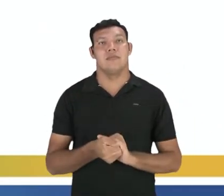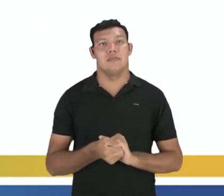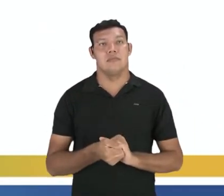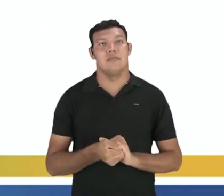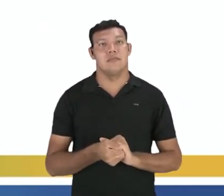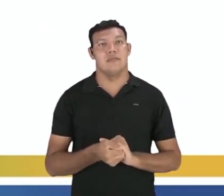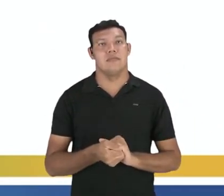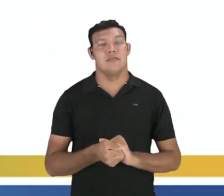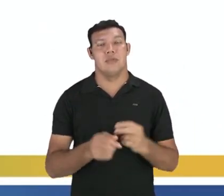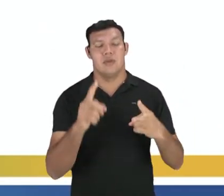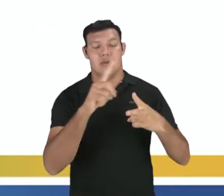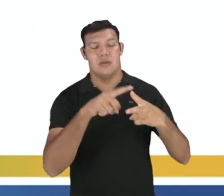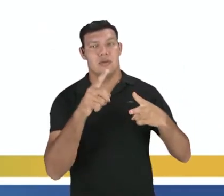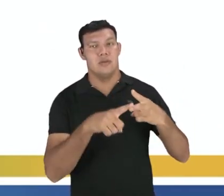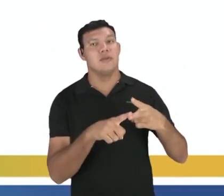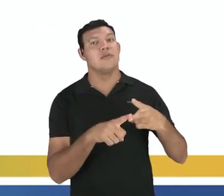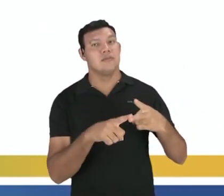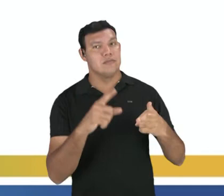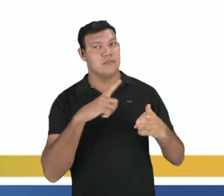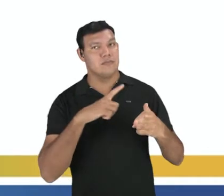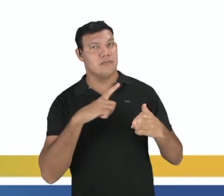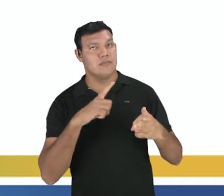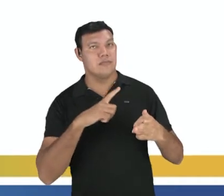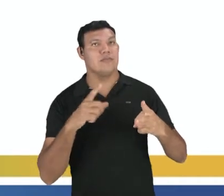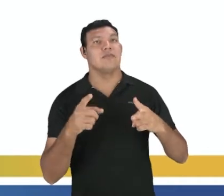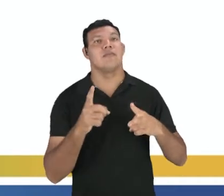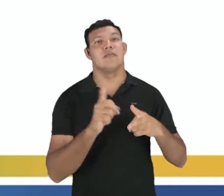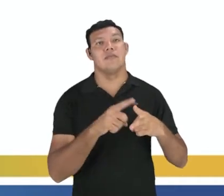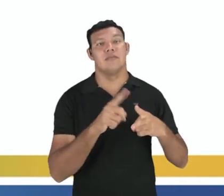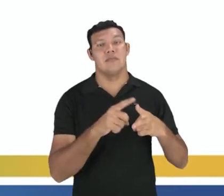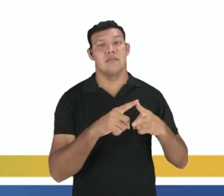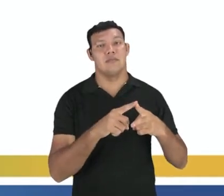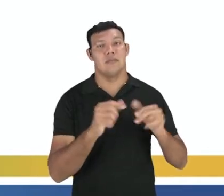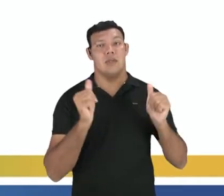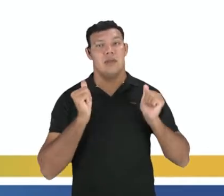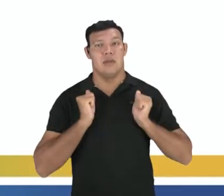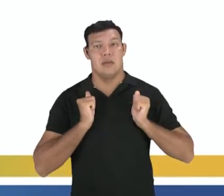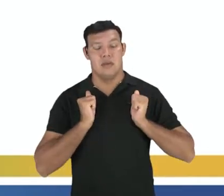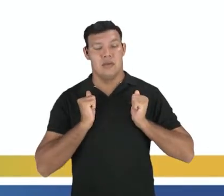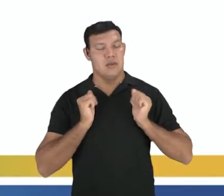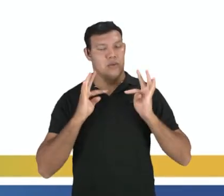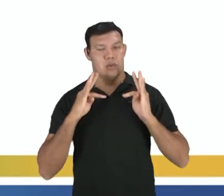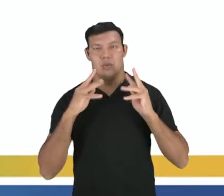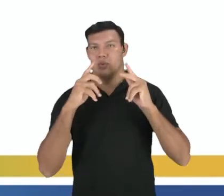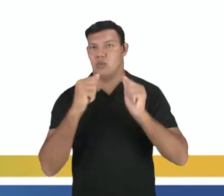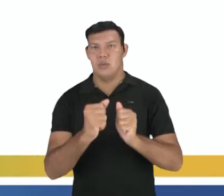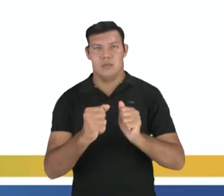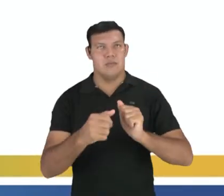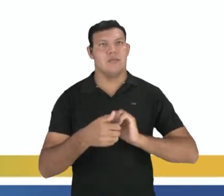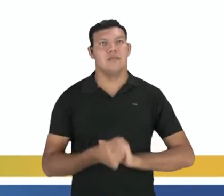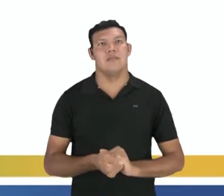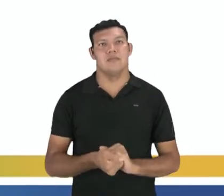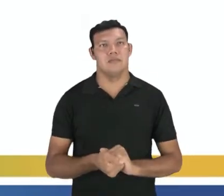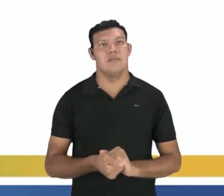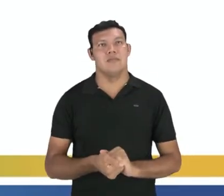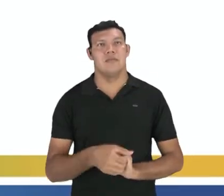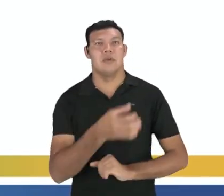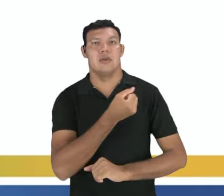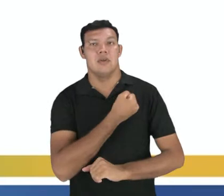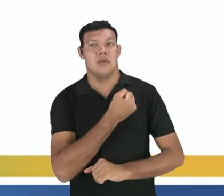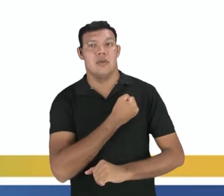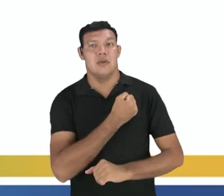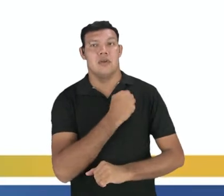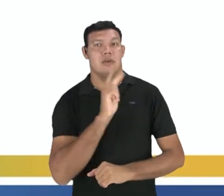nós podemos ter dois tipos de reação de neutralização. Neutralização total, o que isso significa? O número